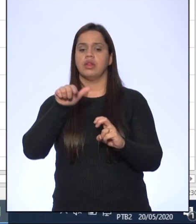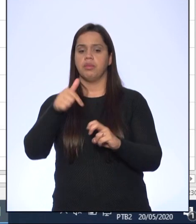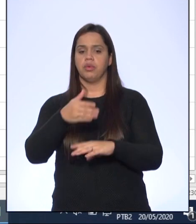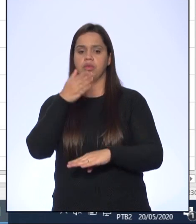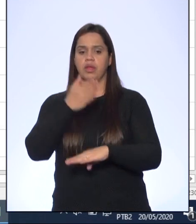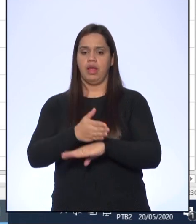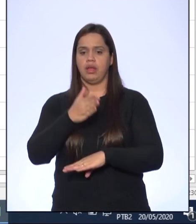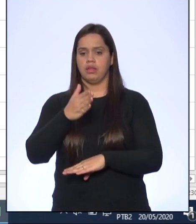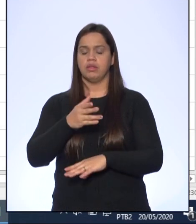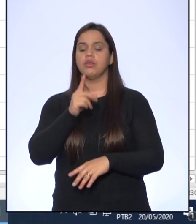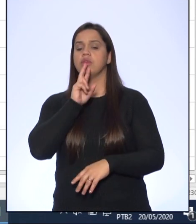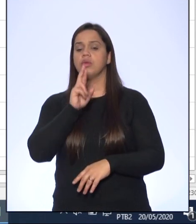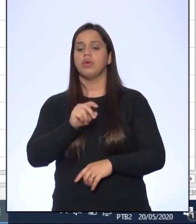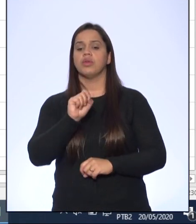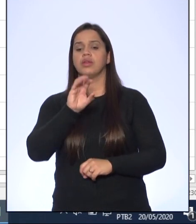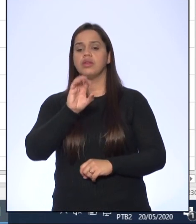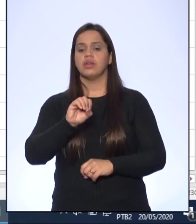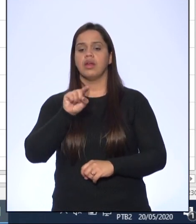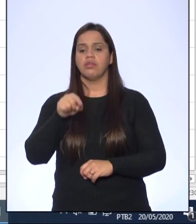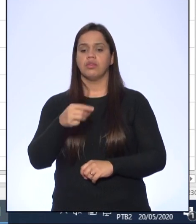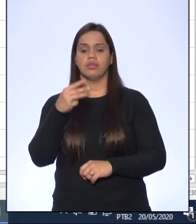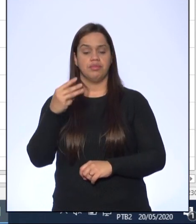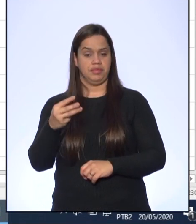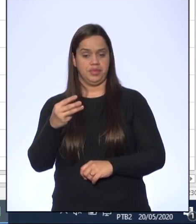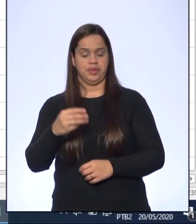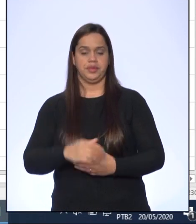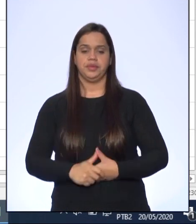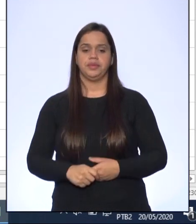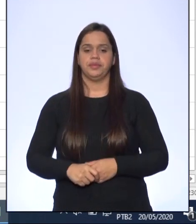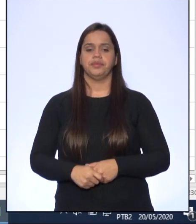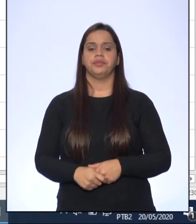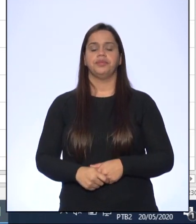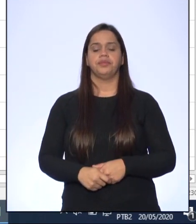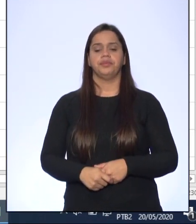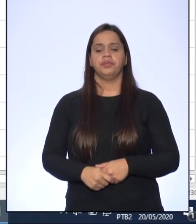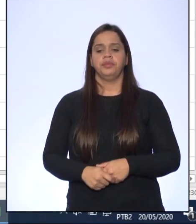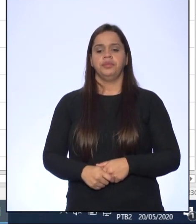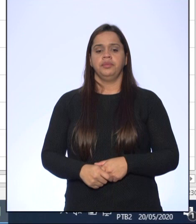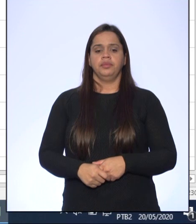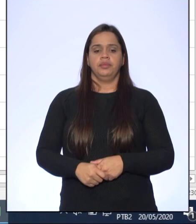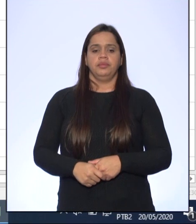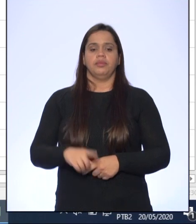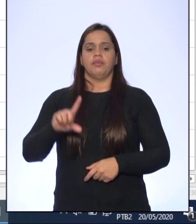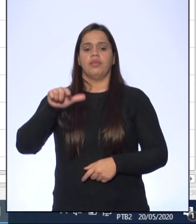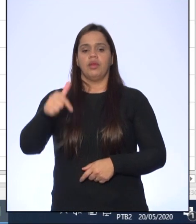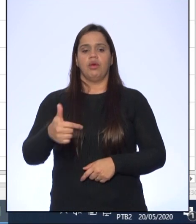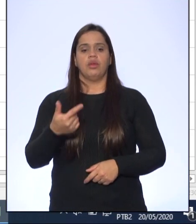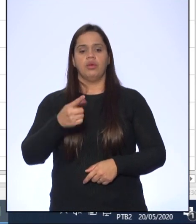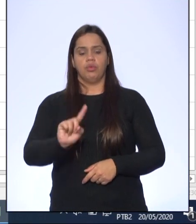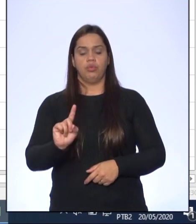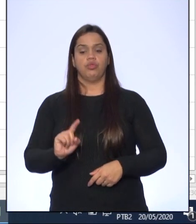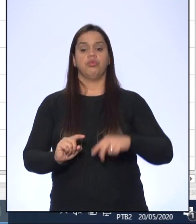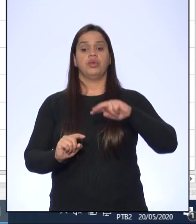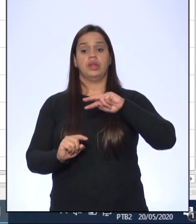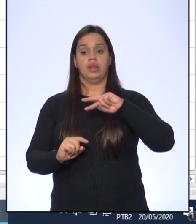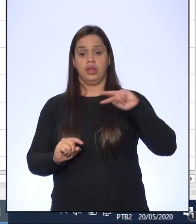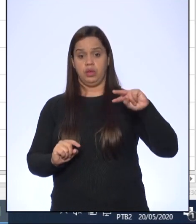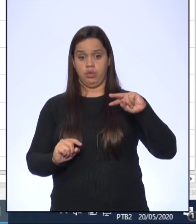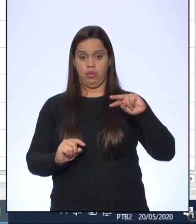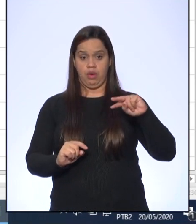dá 0,3, ó. Só dá Enter, acabou. Beleza. Faço a mesma coisa para a última.